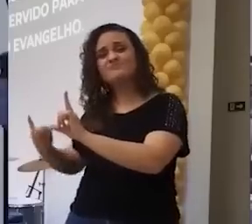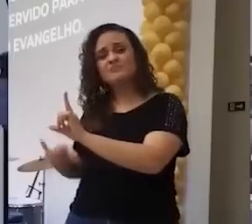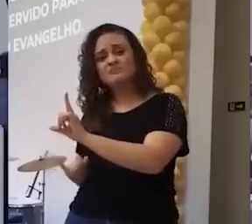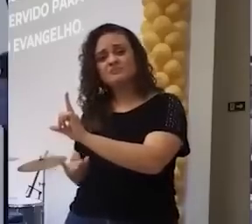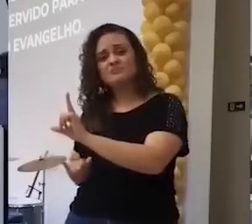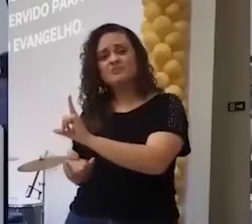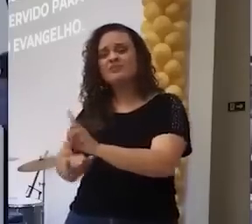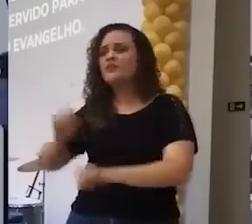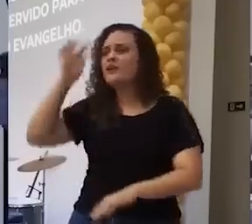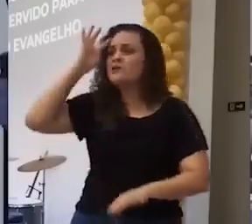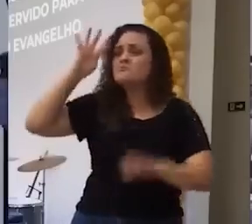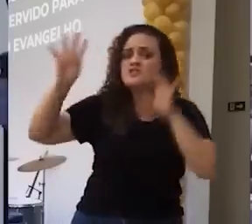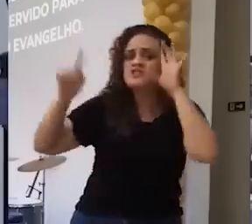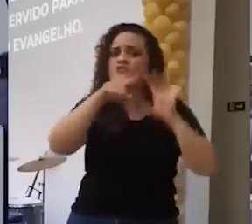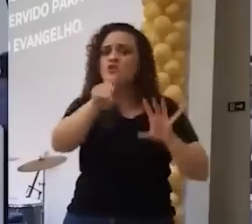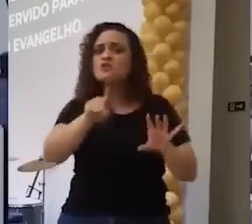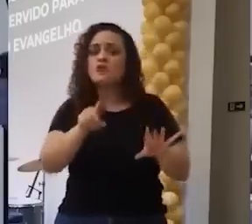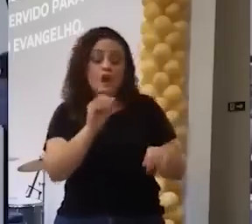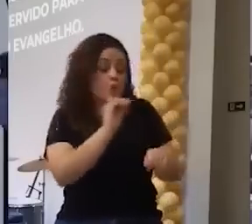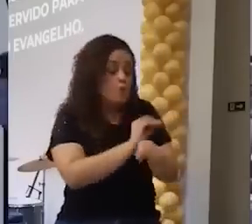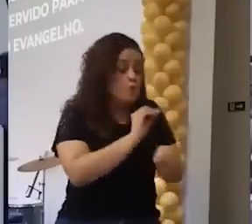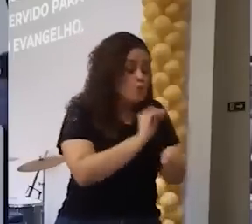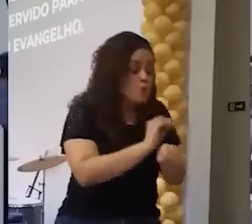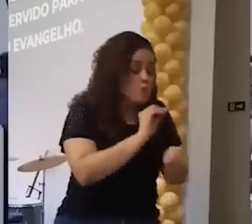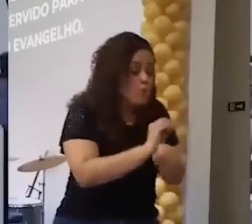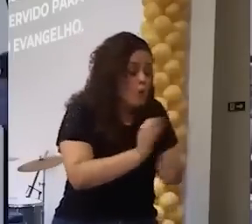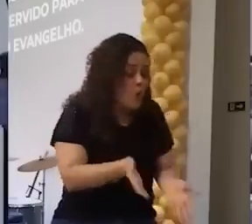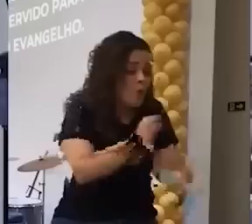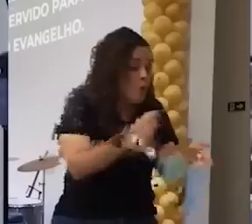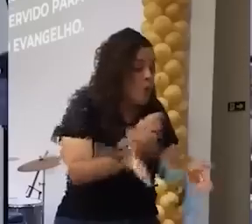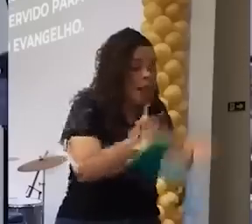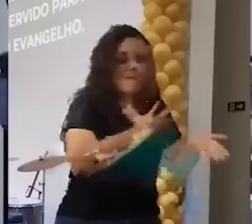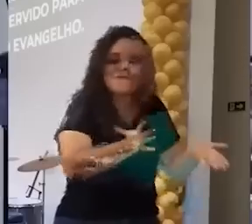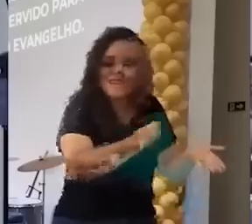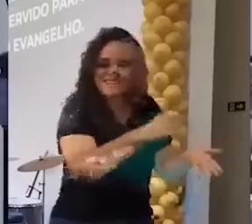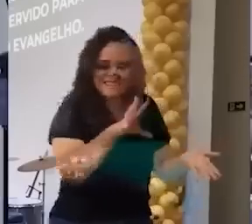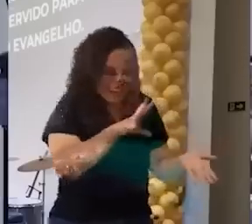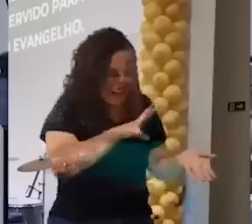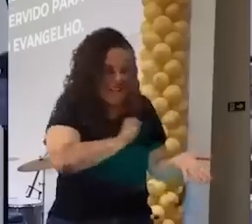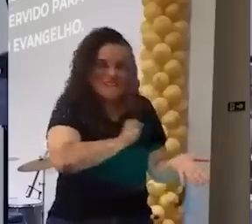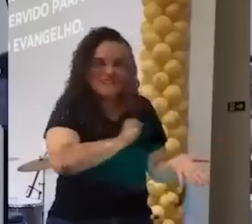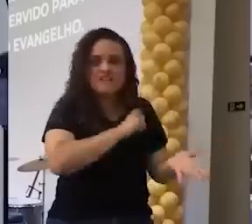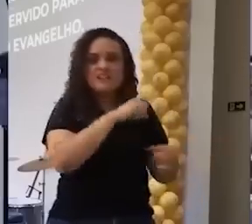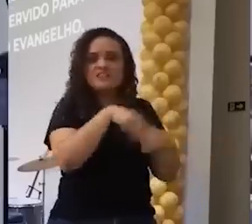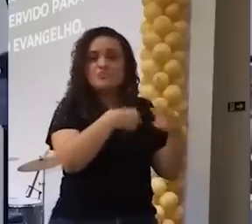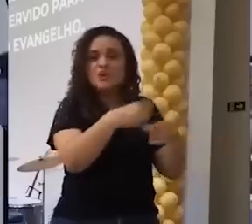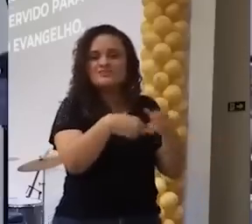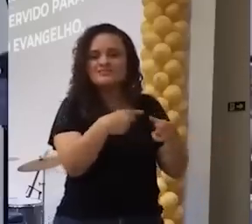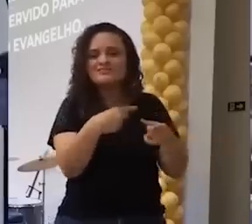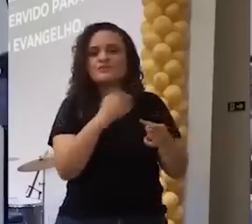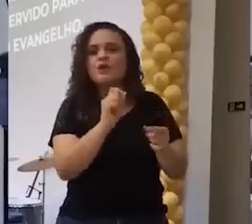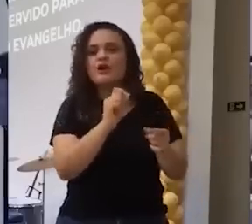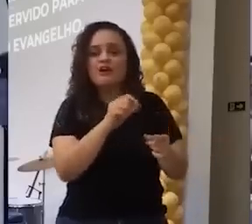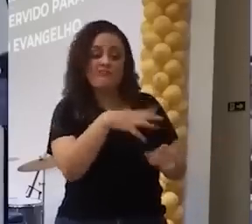Imagine você criando um filho com todo amor, daqui a pouquinho começa a se envolver com amizades